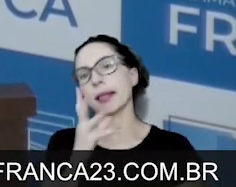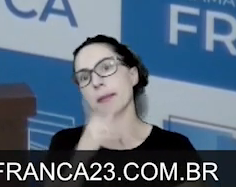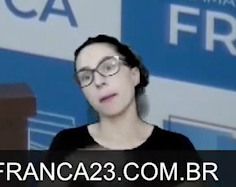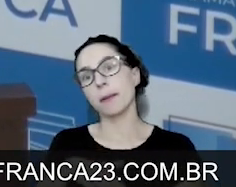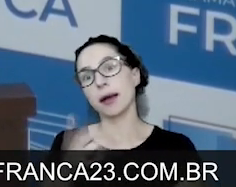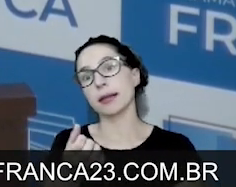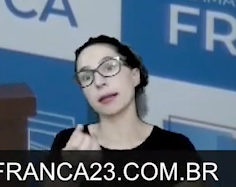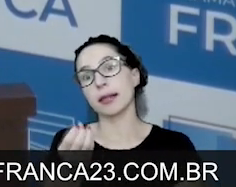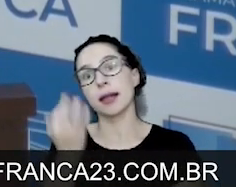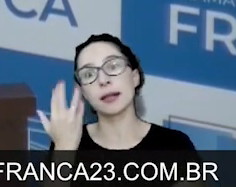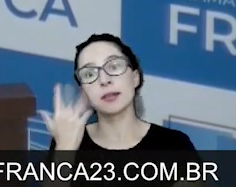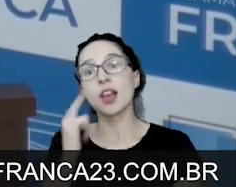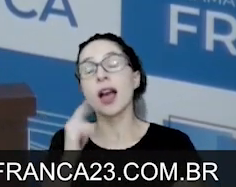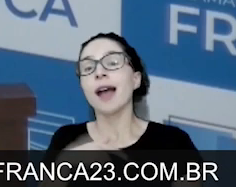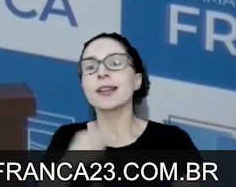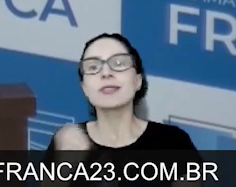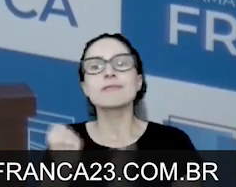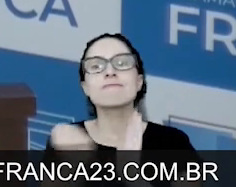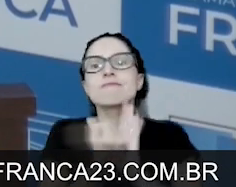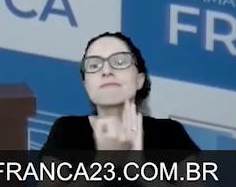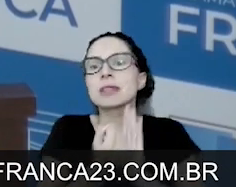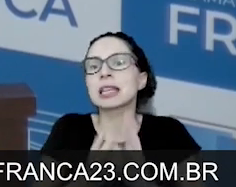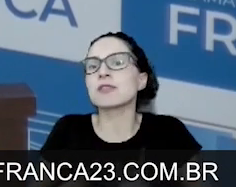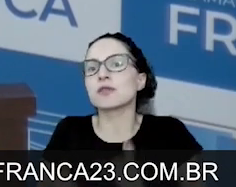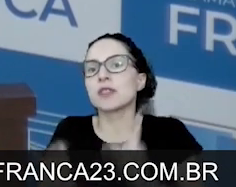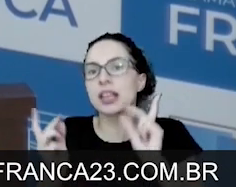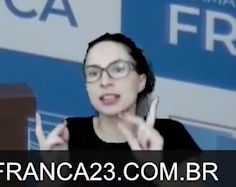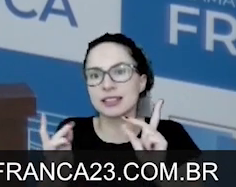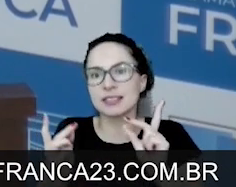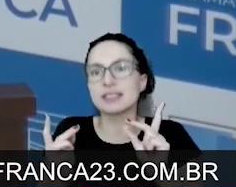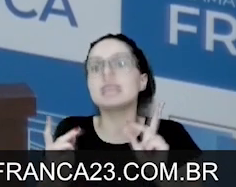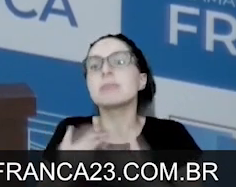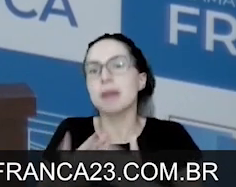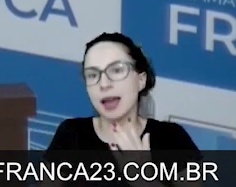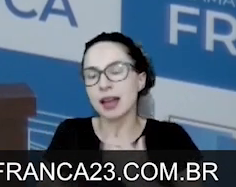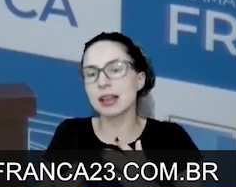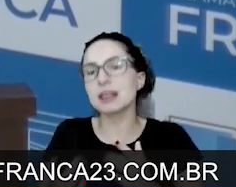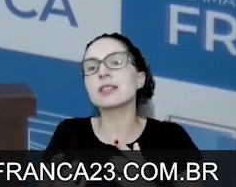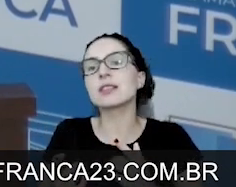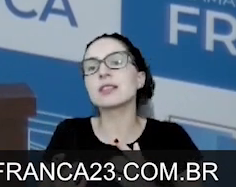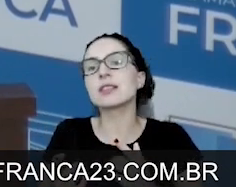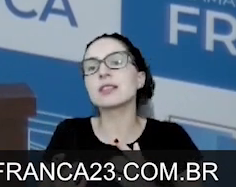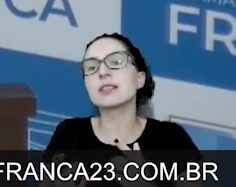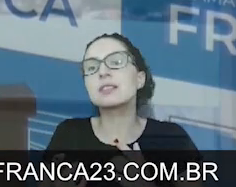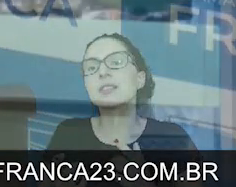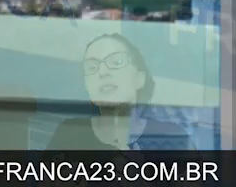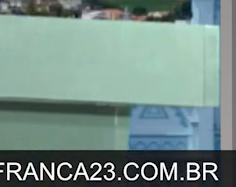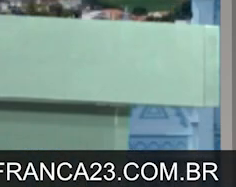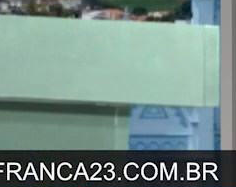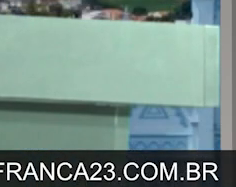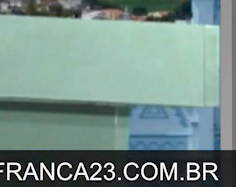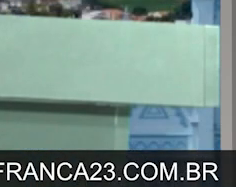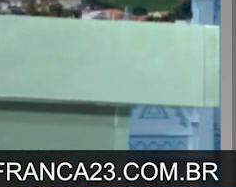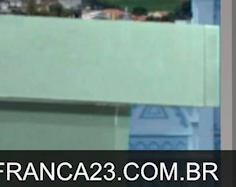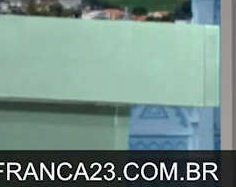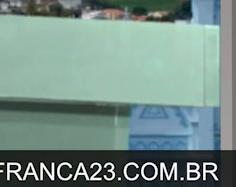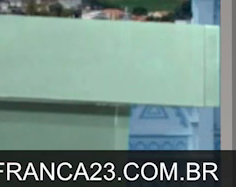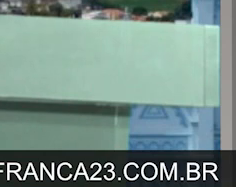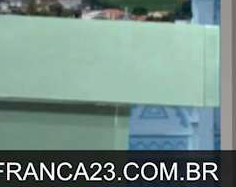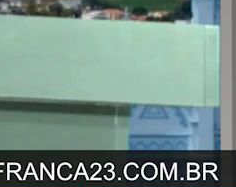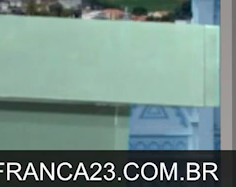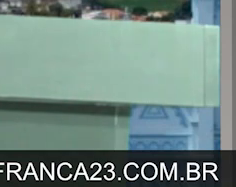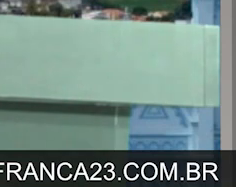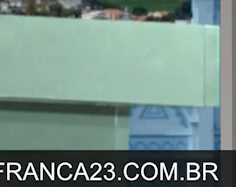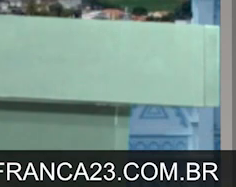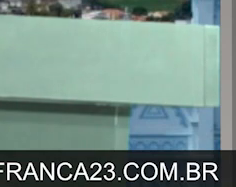isso impacta as nossas vendas de e-commerce, trazendo a nossa arrecadação para cá. Pois é, algo que